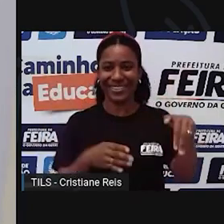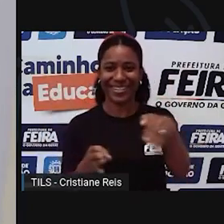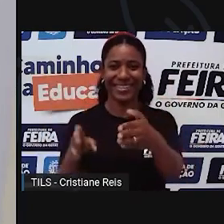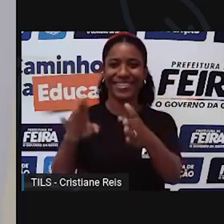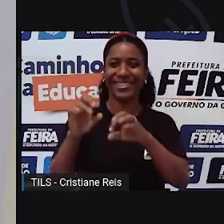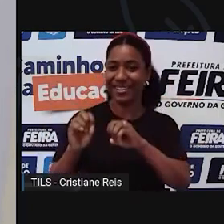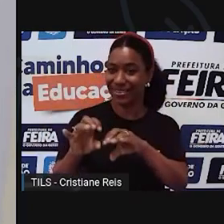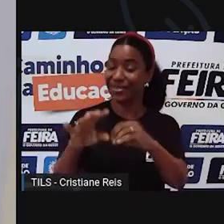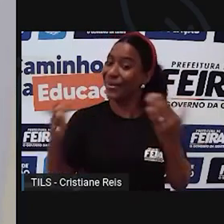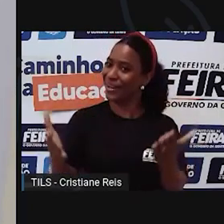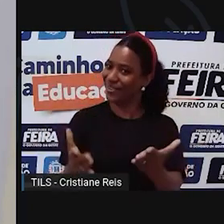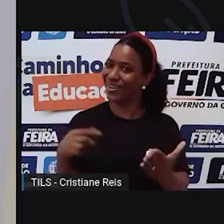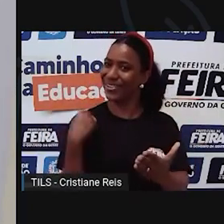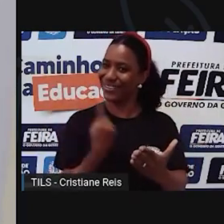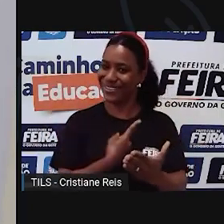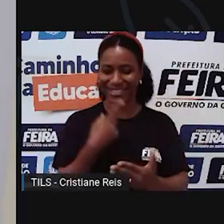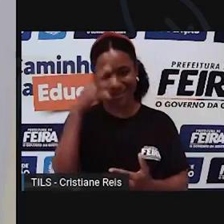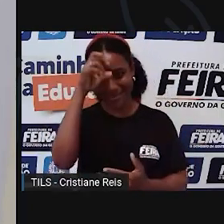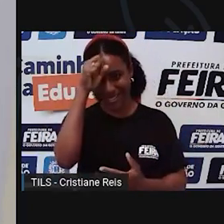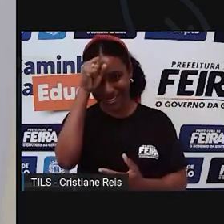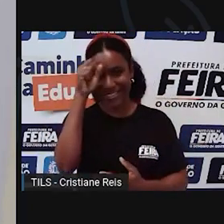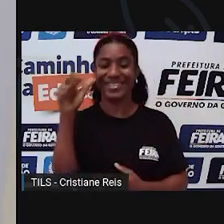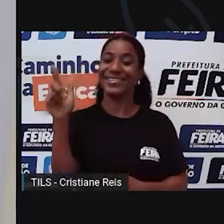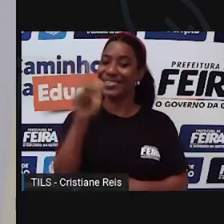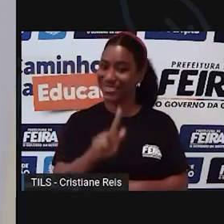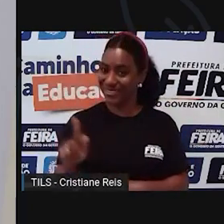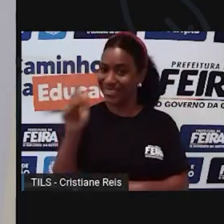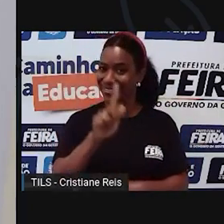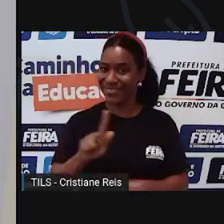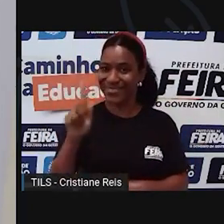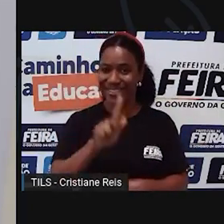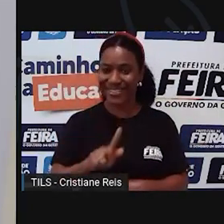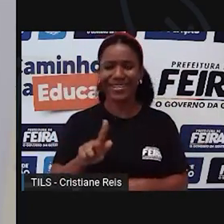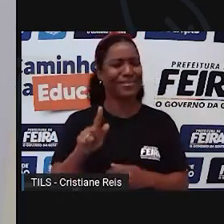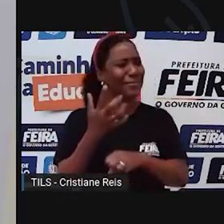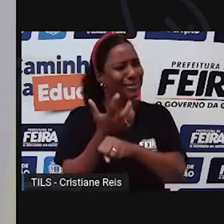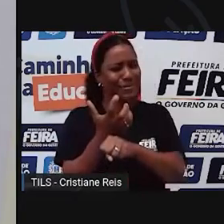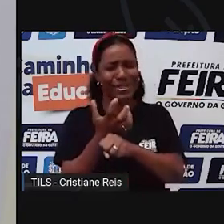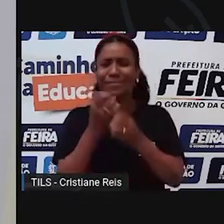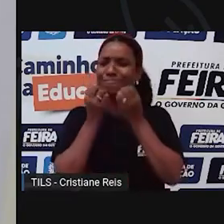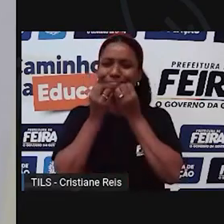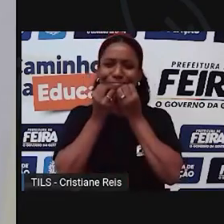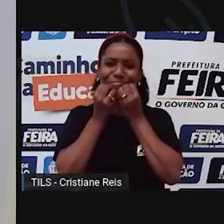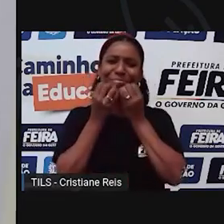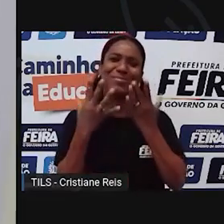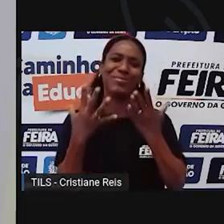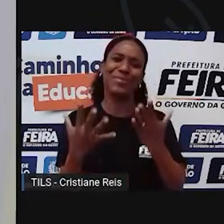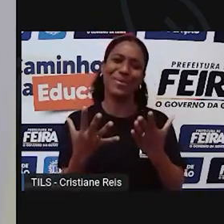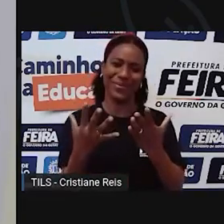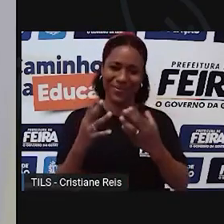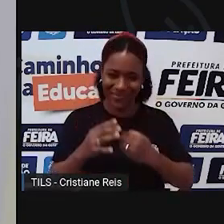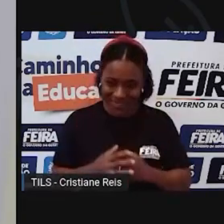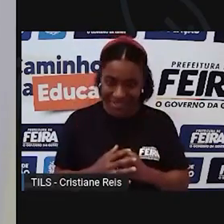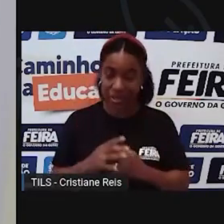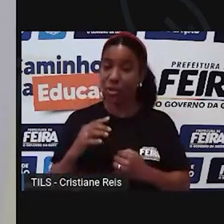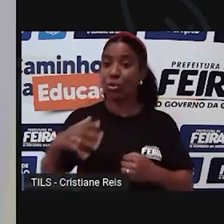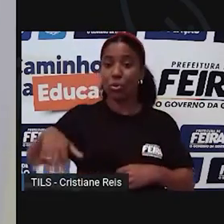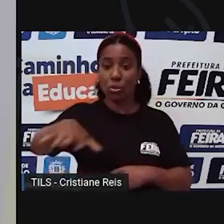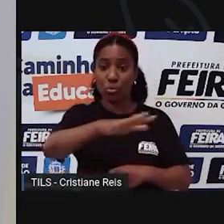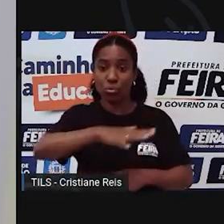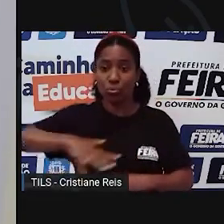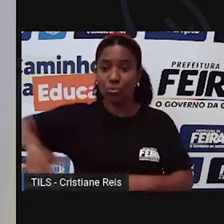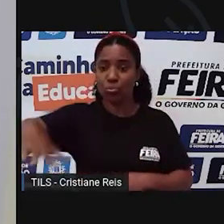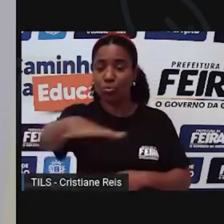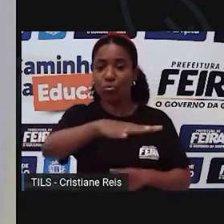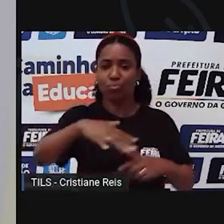Essa disciplina maravilhosa que fala dessas questões, né, que envolve todo o nosso espaço, né, em que a gente está